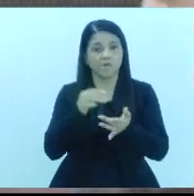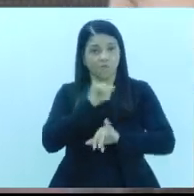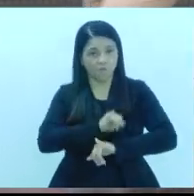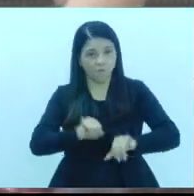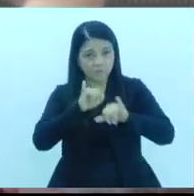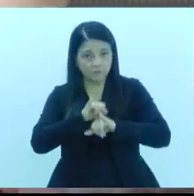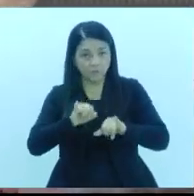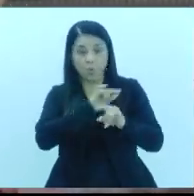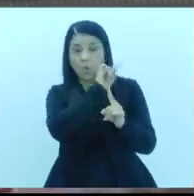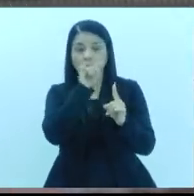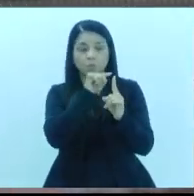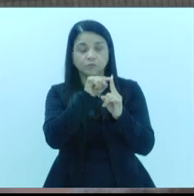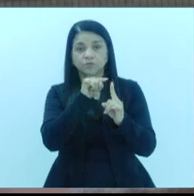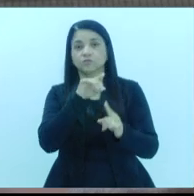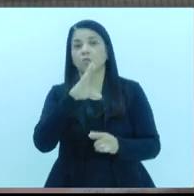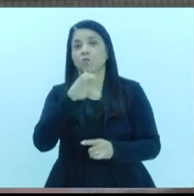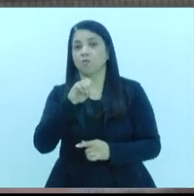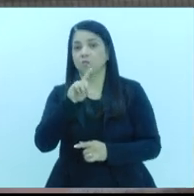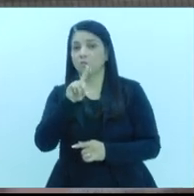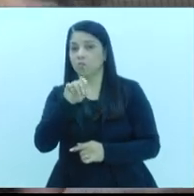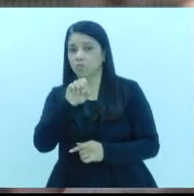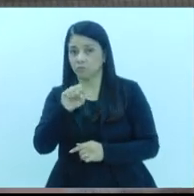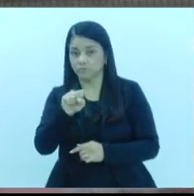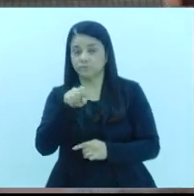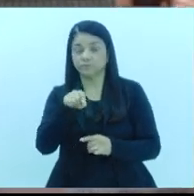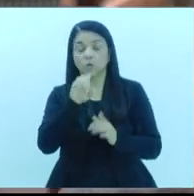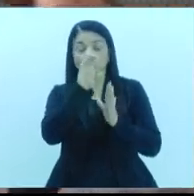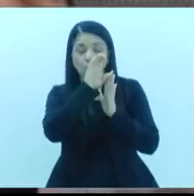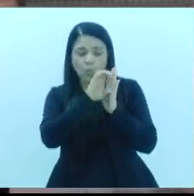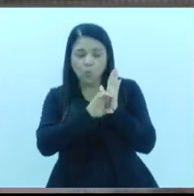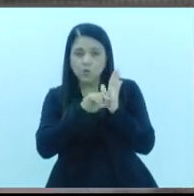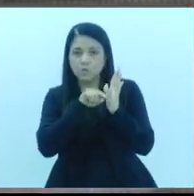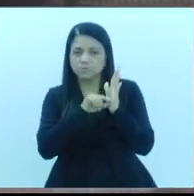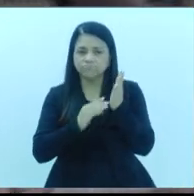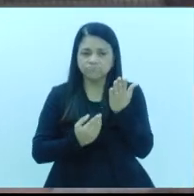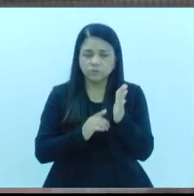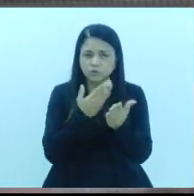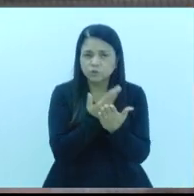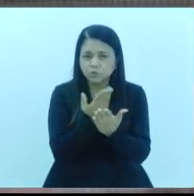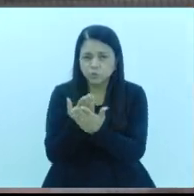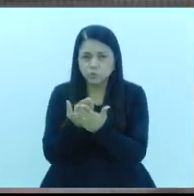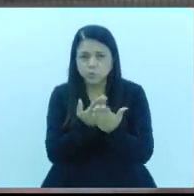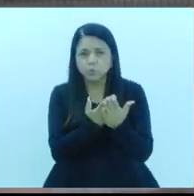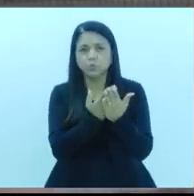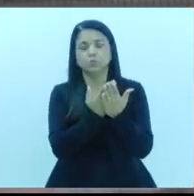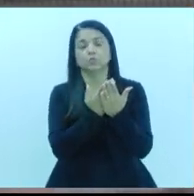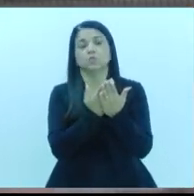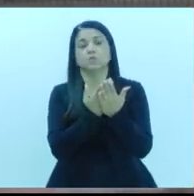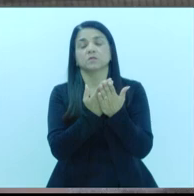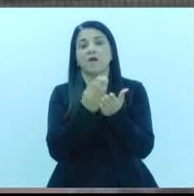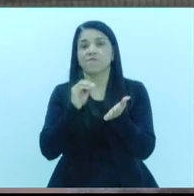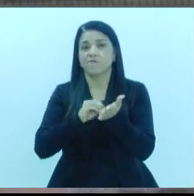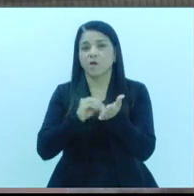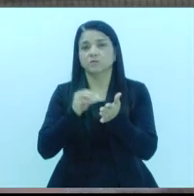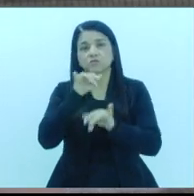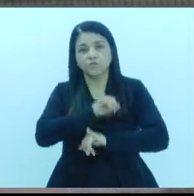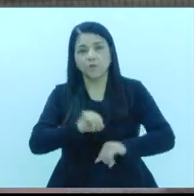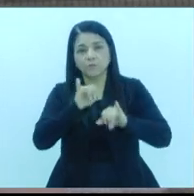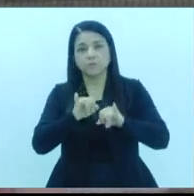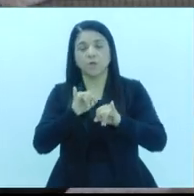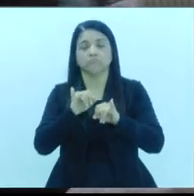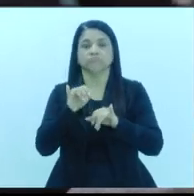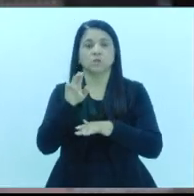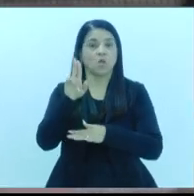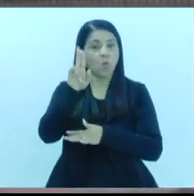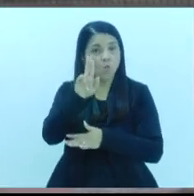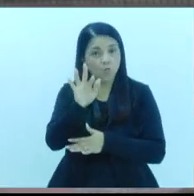o objetivo do CODES é criar um currículo de estudos de desinformação em nível universitário,